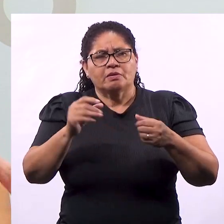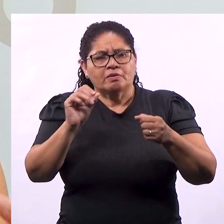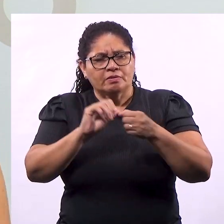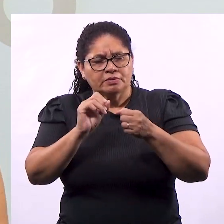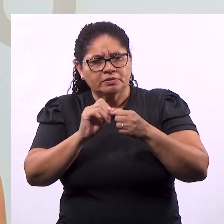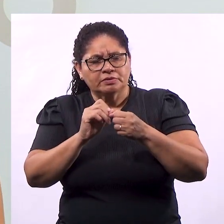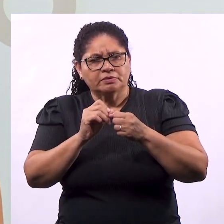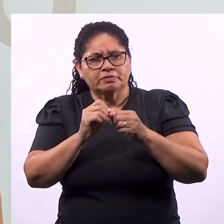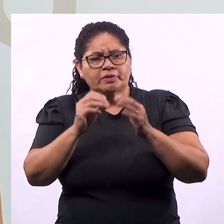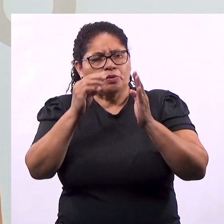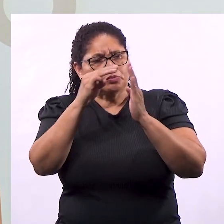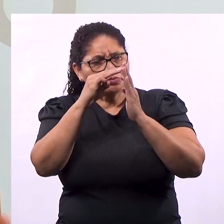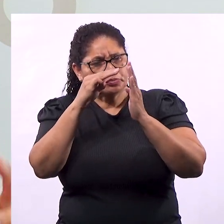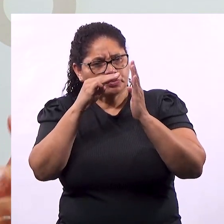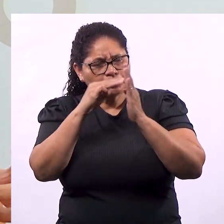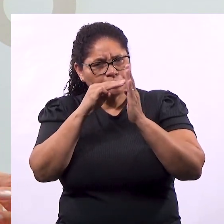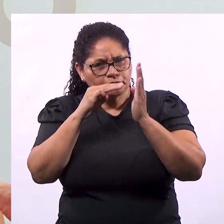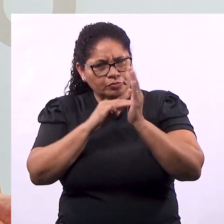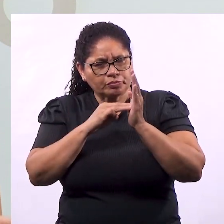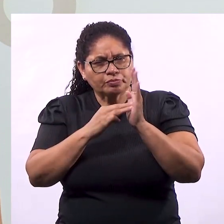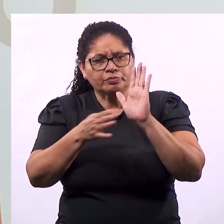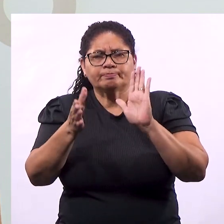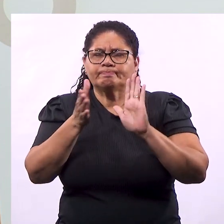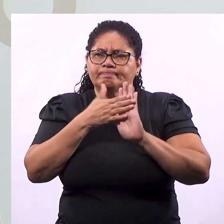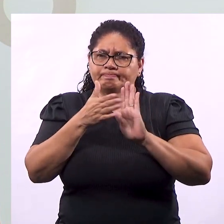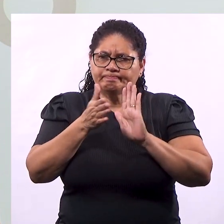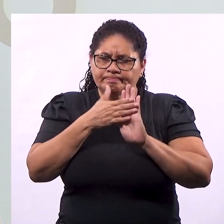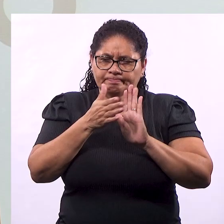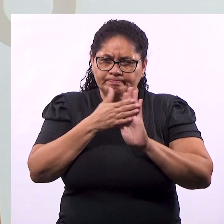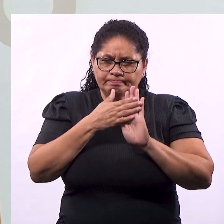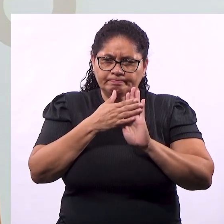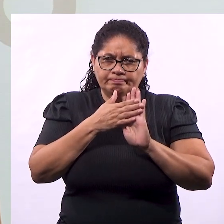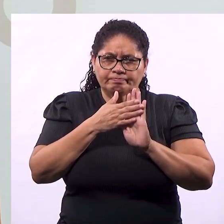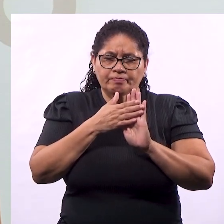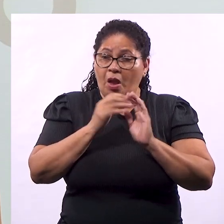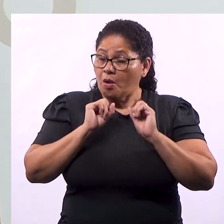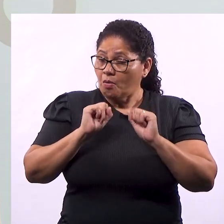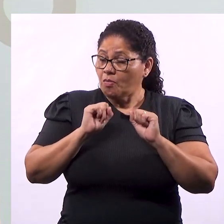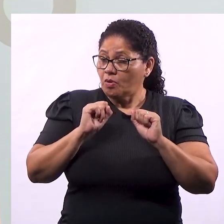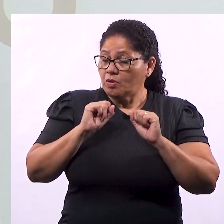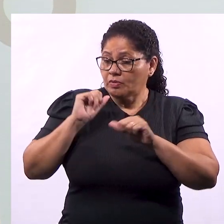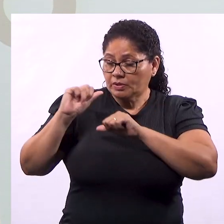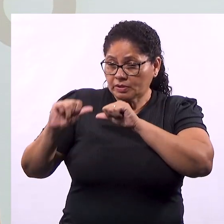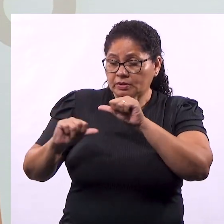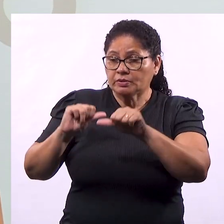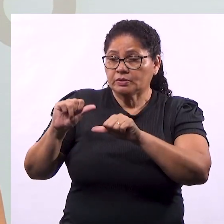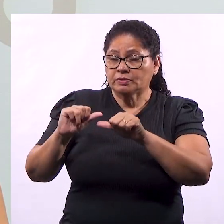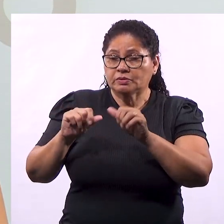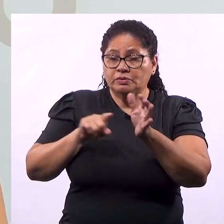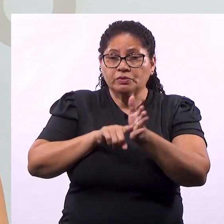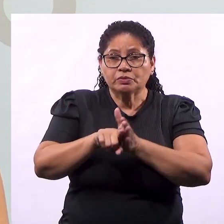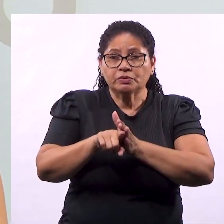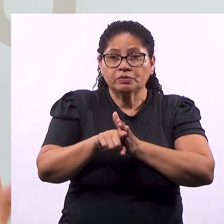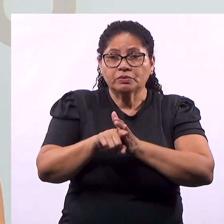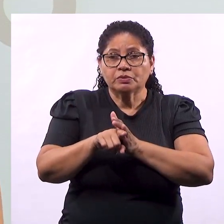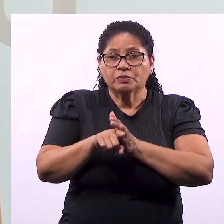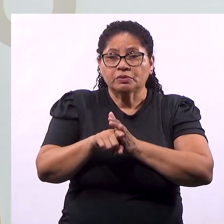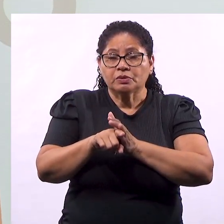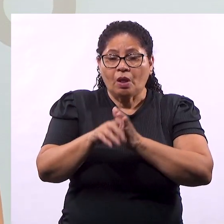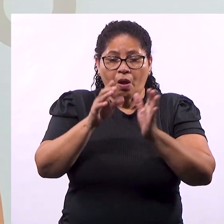introduz um novo conteúdo uma nova proposta posso fazer essa avaliação diagnóstica